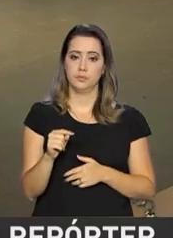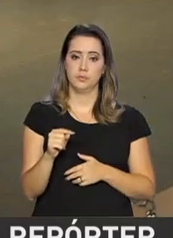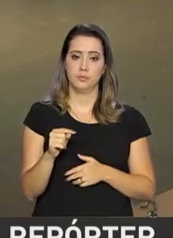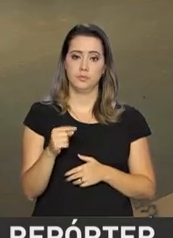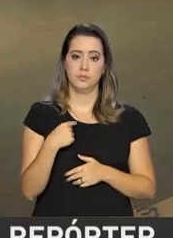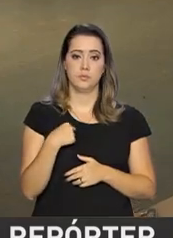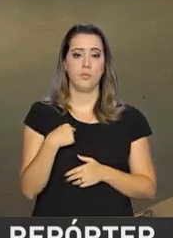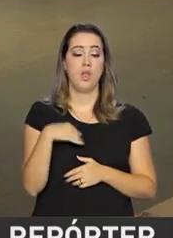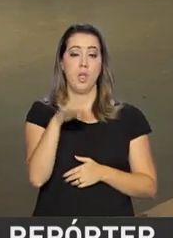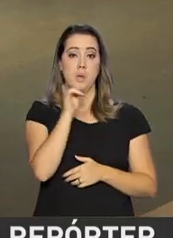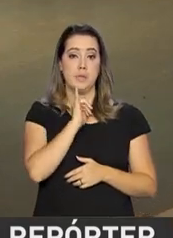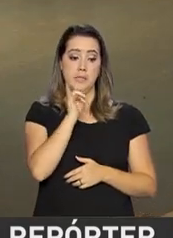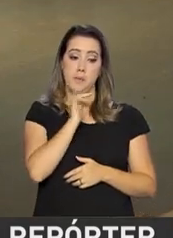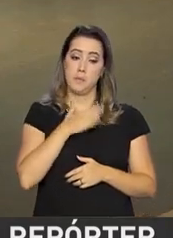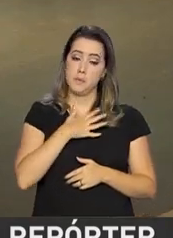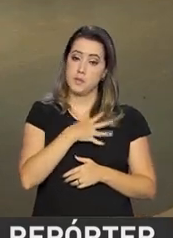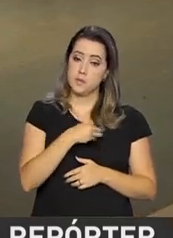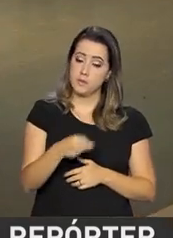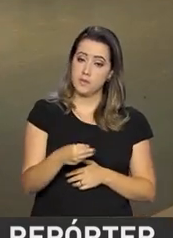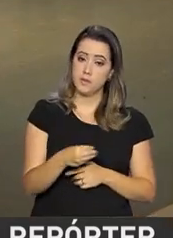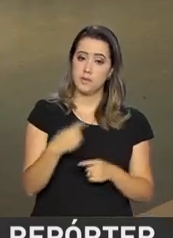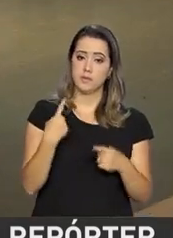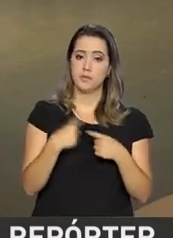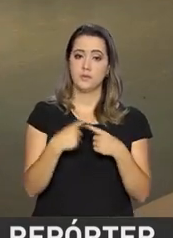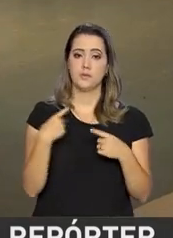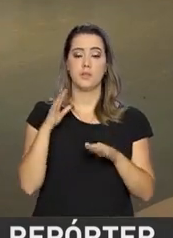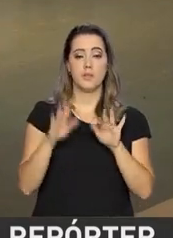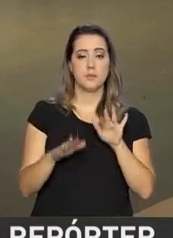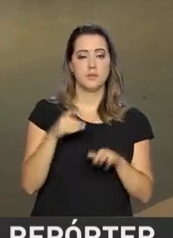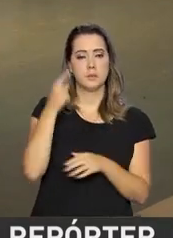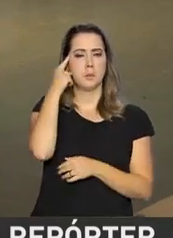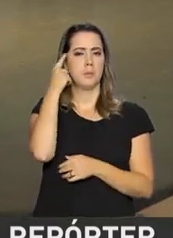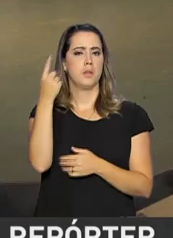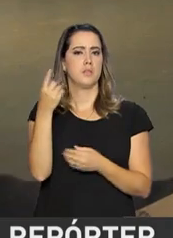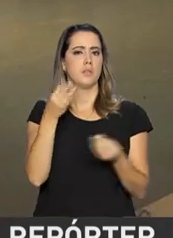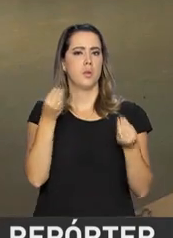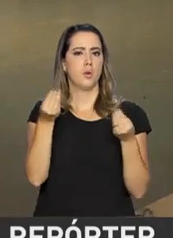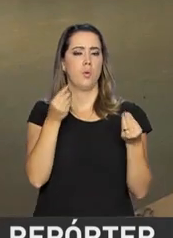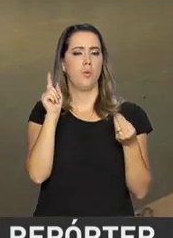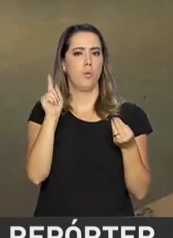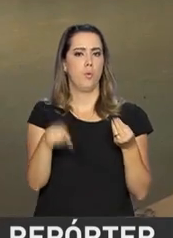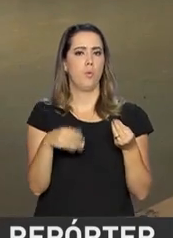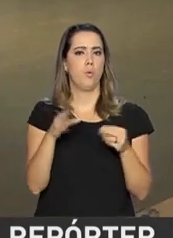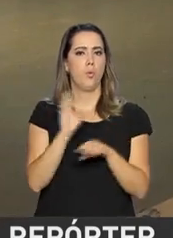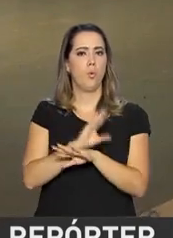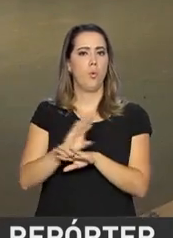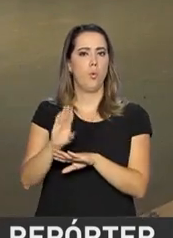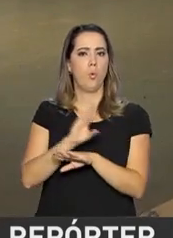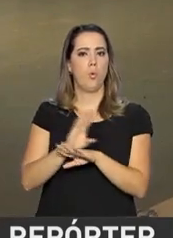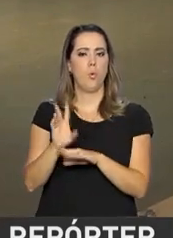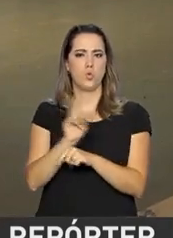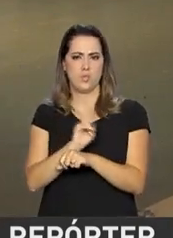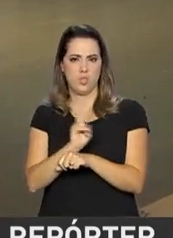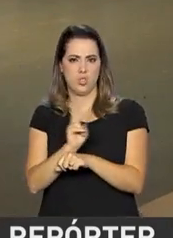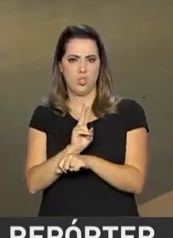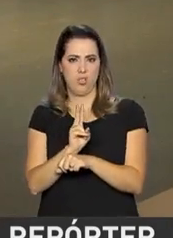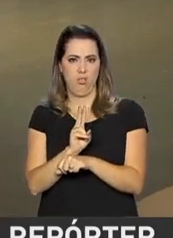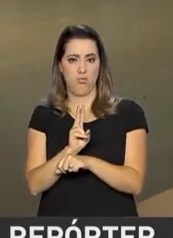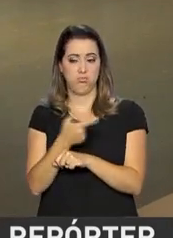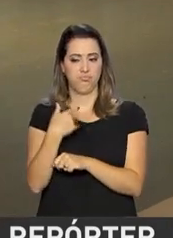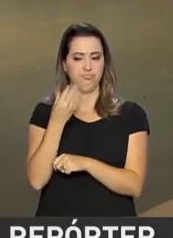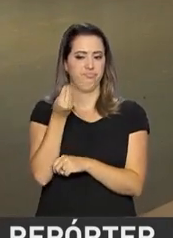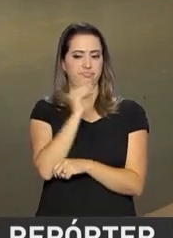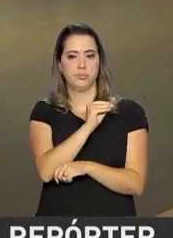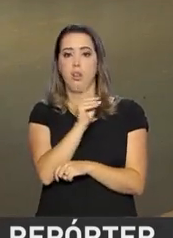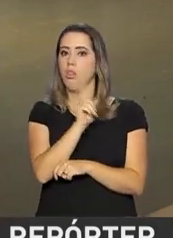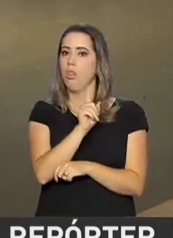Estou servindo de exemplo minhas filhas, né? A gente às vezes pensa assim, vai fazer um curso de vigia. Ah, não é muita coisa. Para